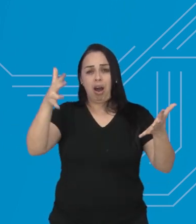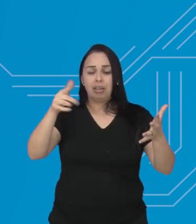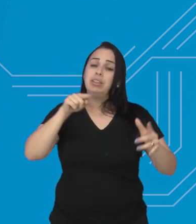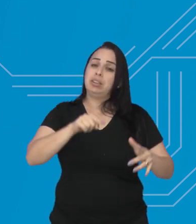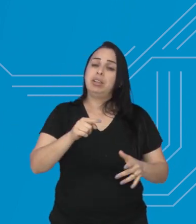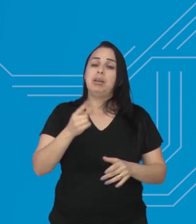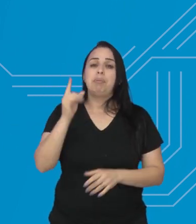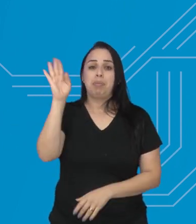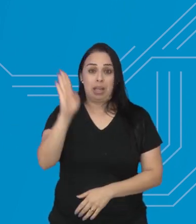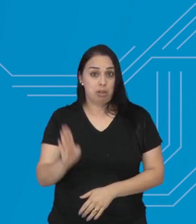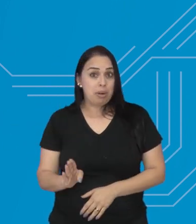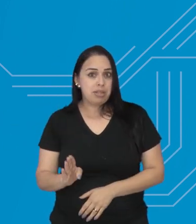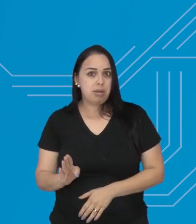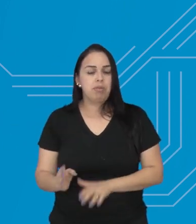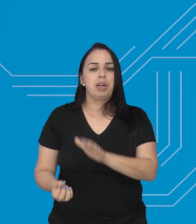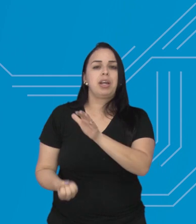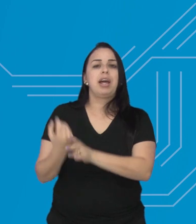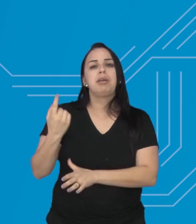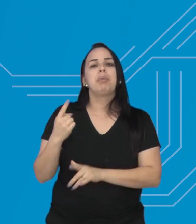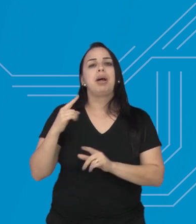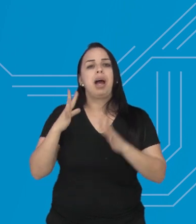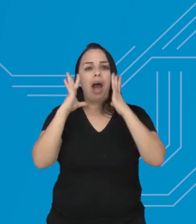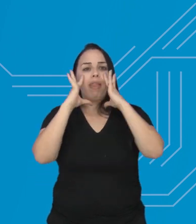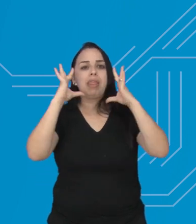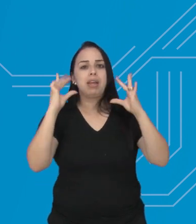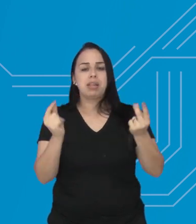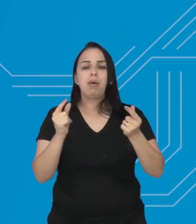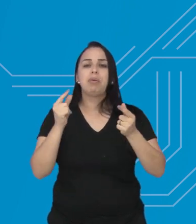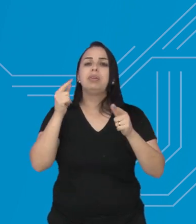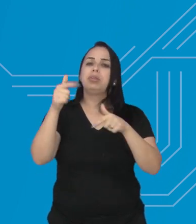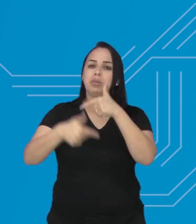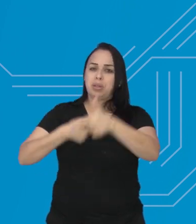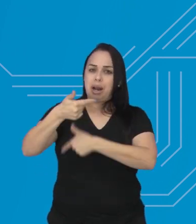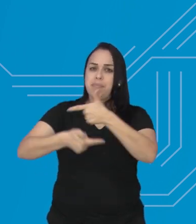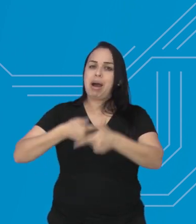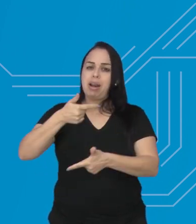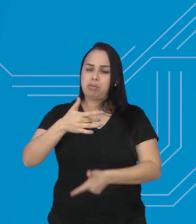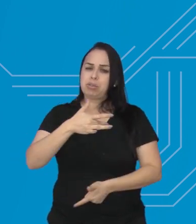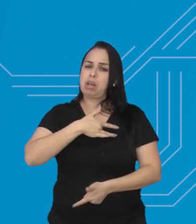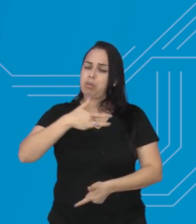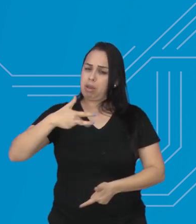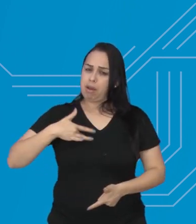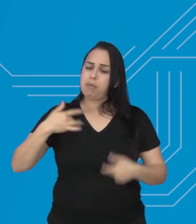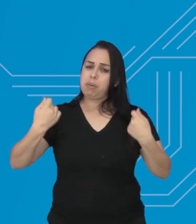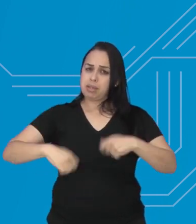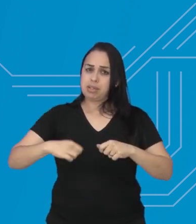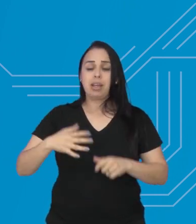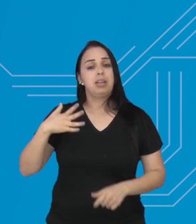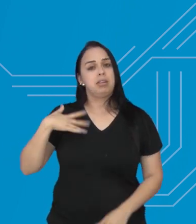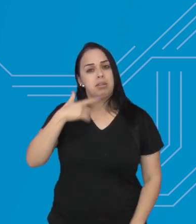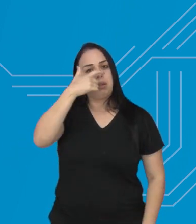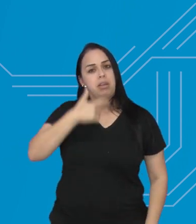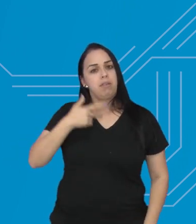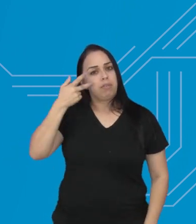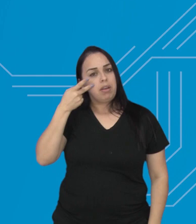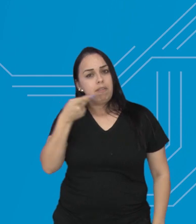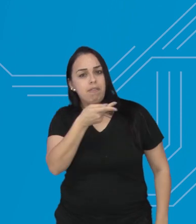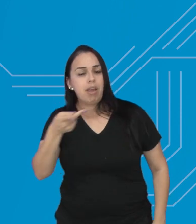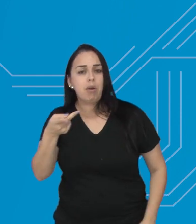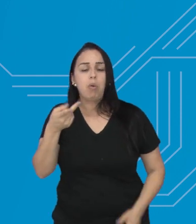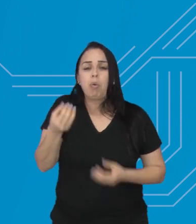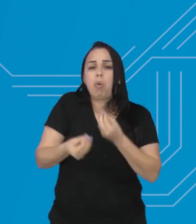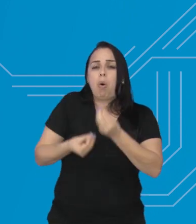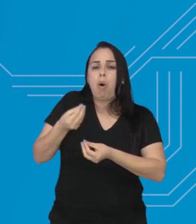1969. No Brasil, a data foi instituída para chamar a atenção para o trabalho seguro e saudável. E eu mesma fui conferir como funciona